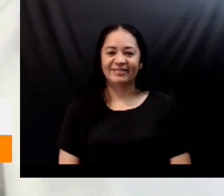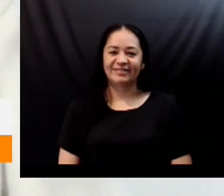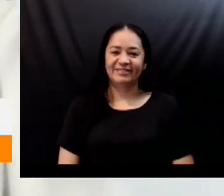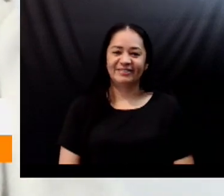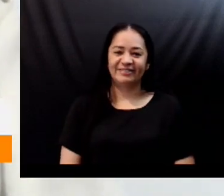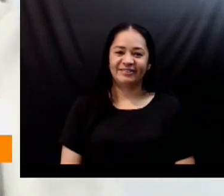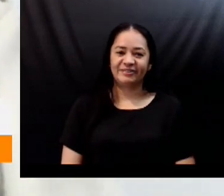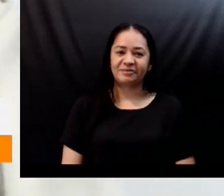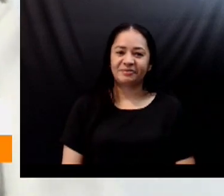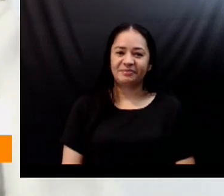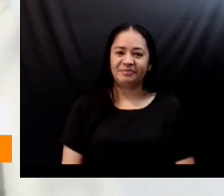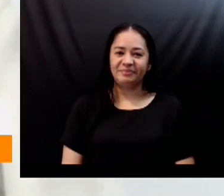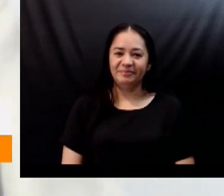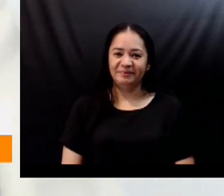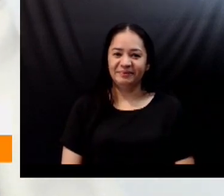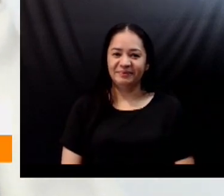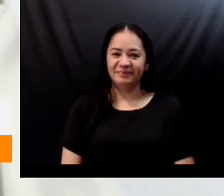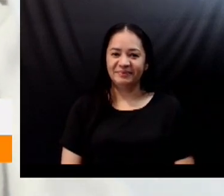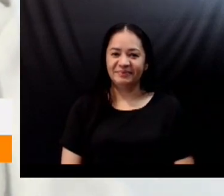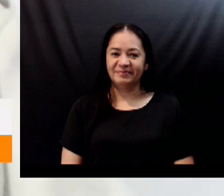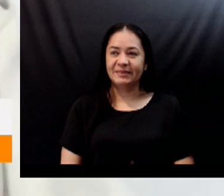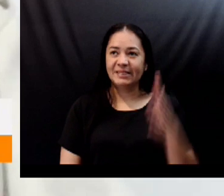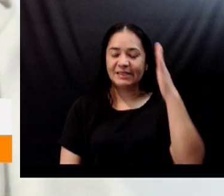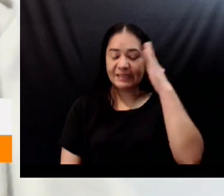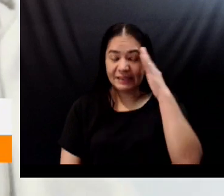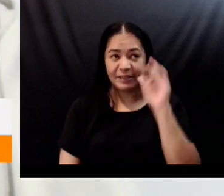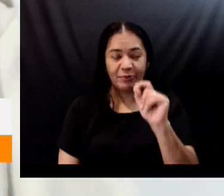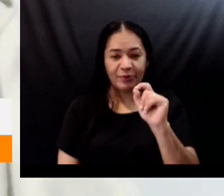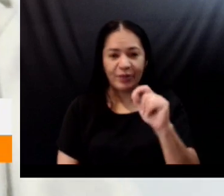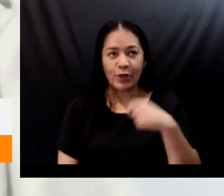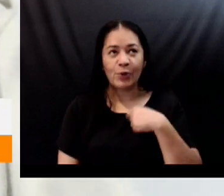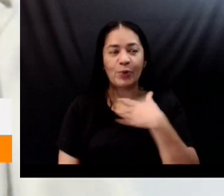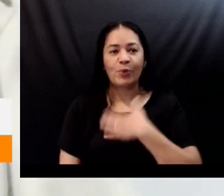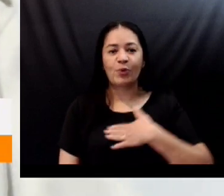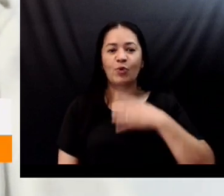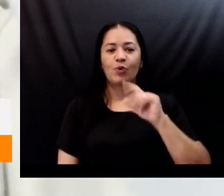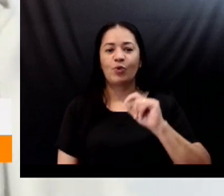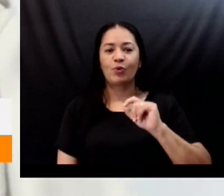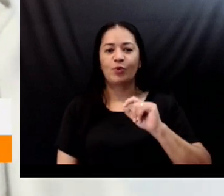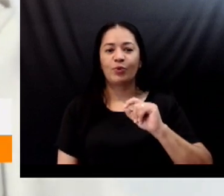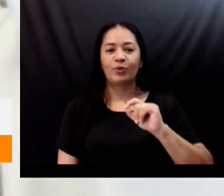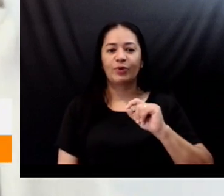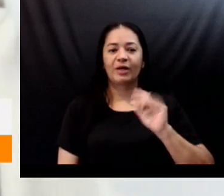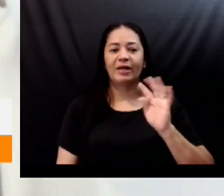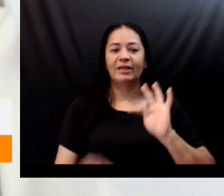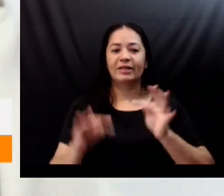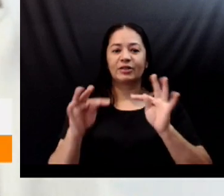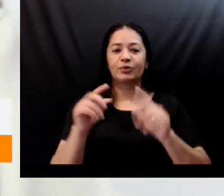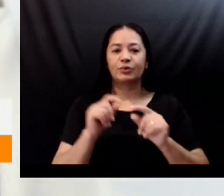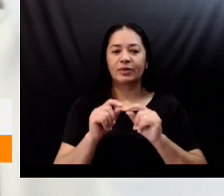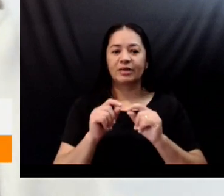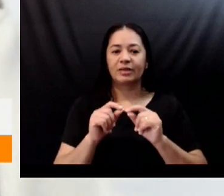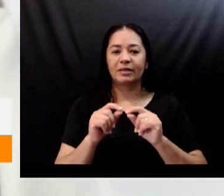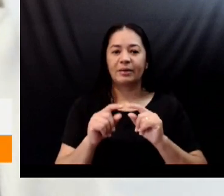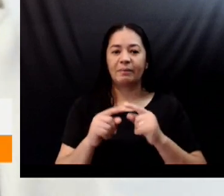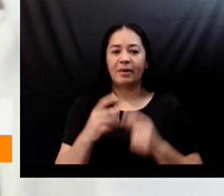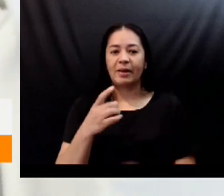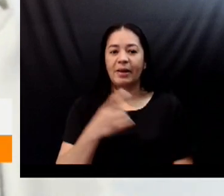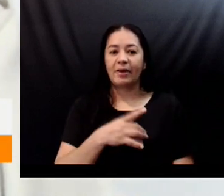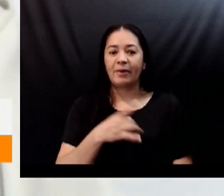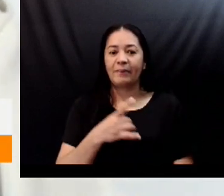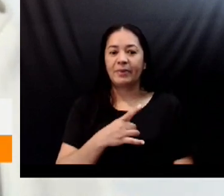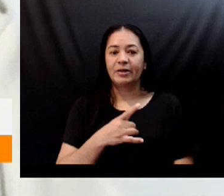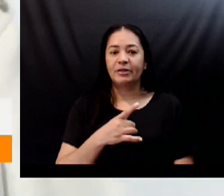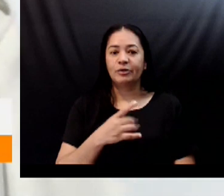Pode falar. eu gosto também dessa técnica que a Ana Júlia trouxe, né, de ficar antes, mas eu tenho medo do radical. O radical o cérebro